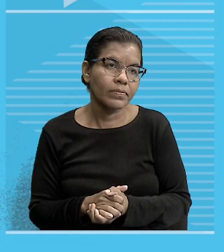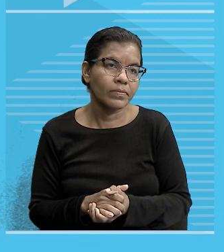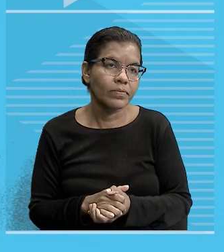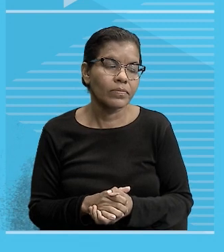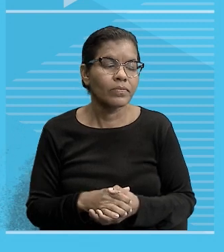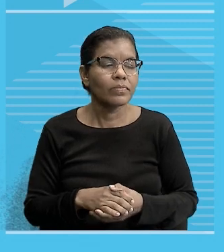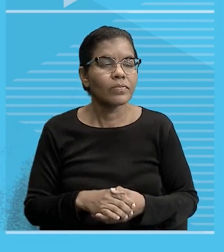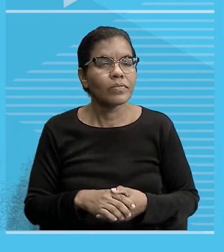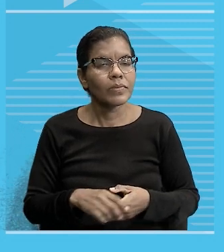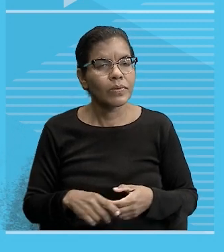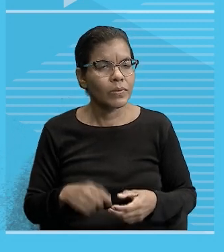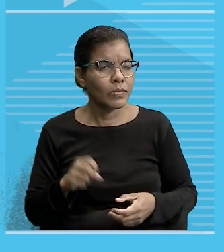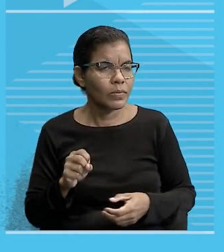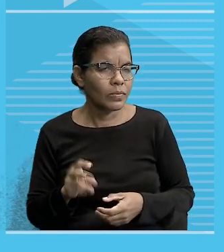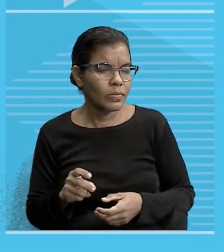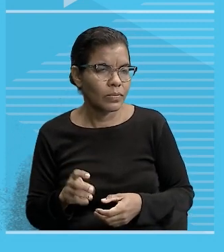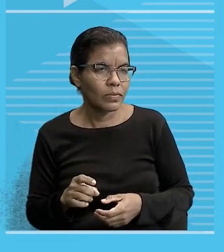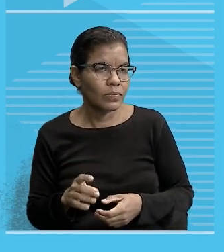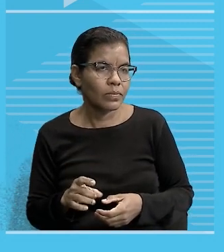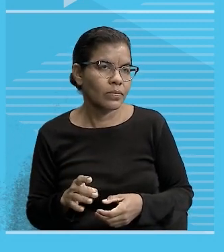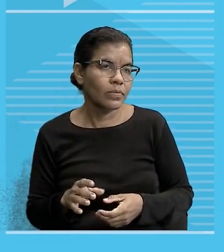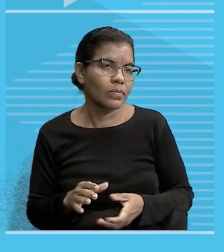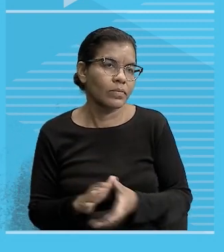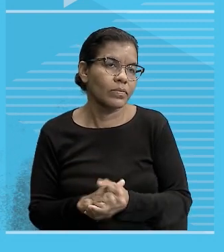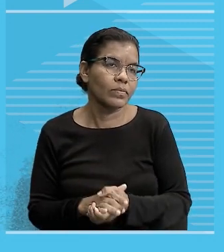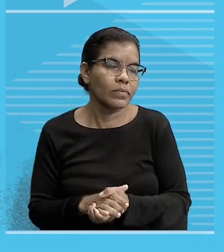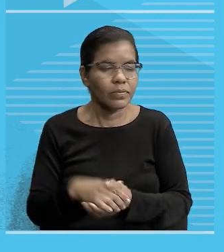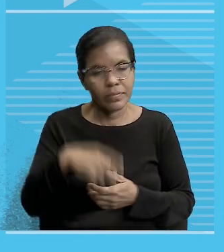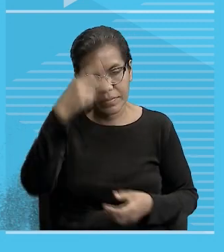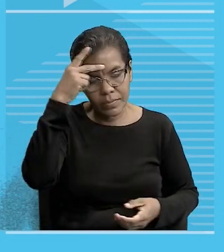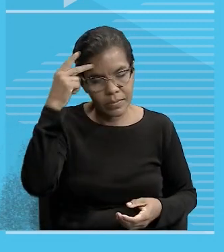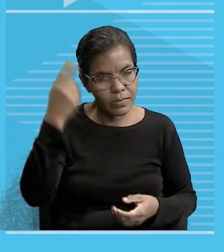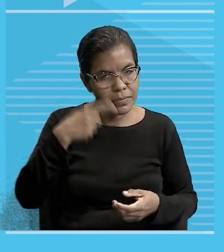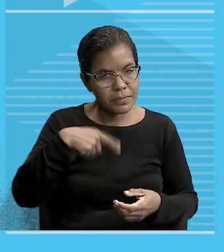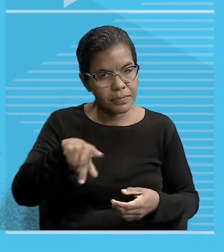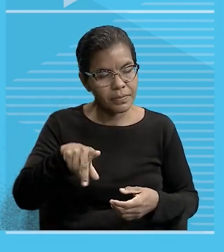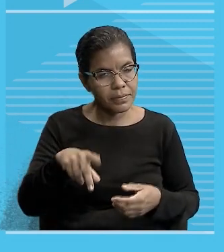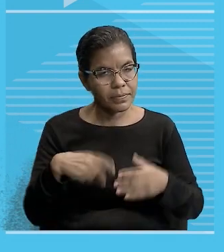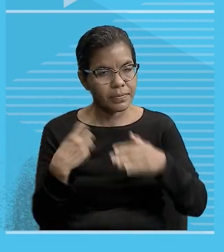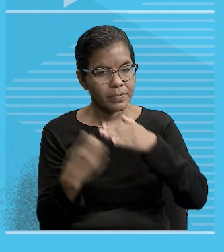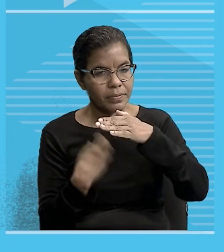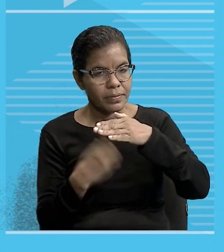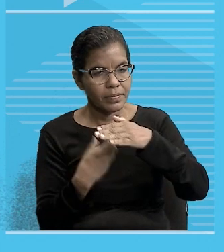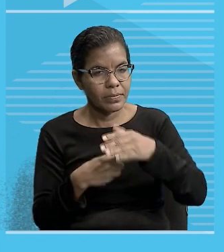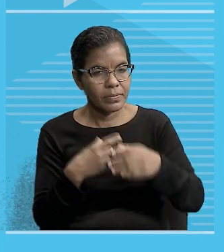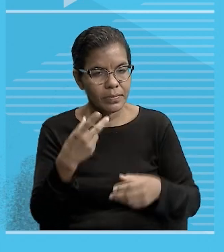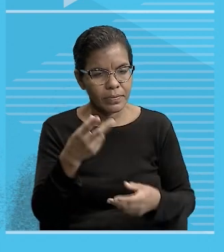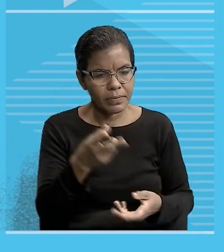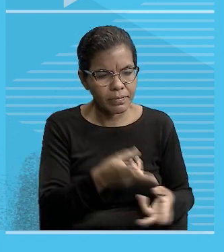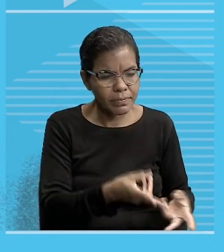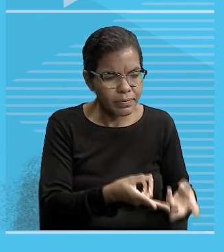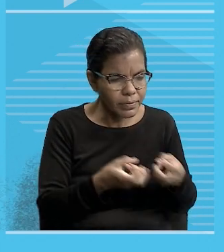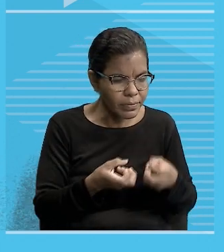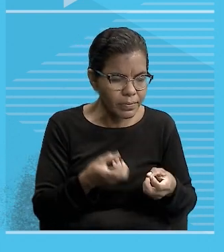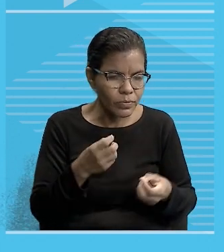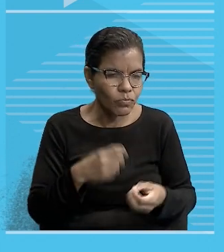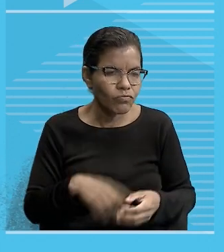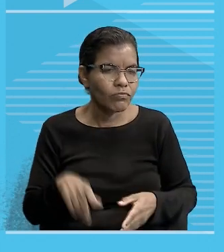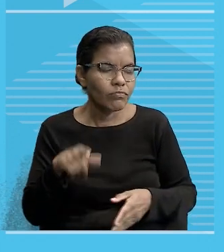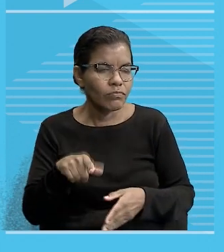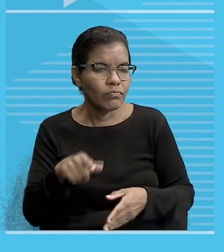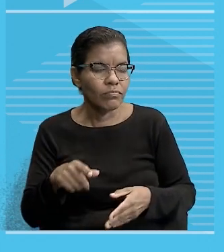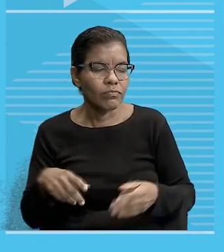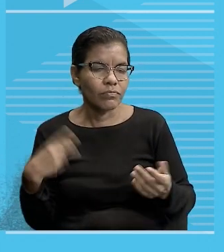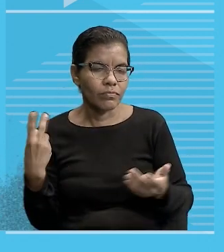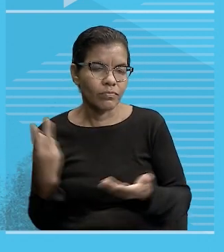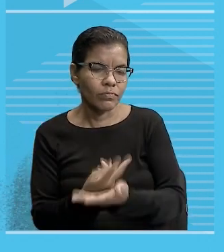consultor consultor é aquela pessoa que vai a empresa verificar o que que está de errado dentro